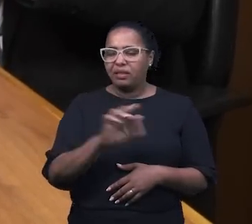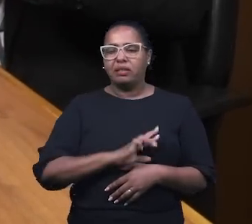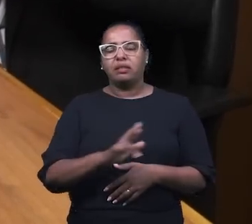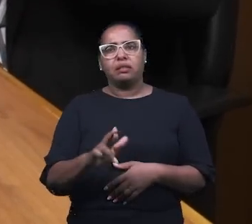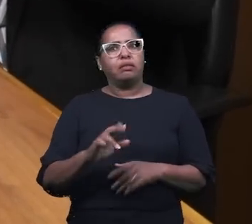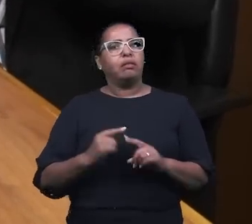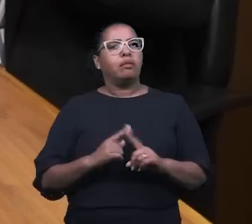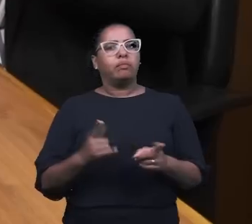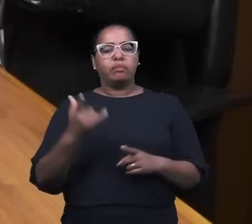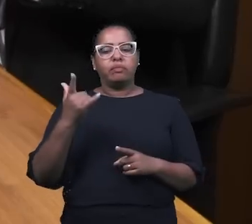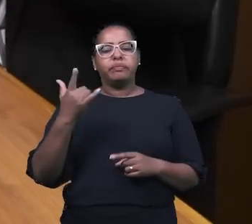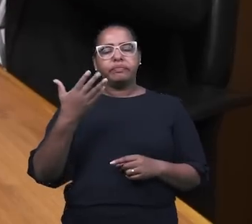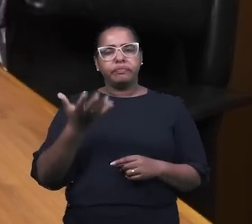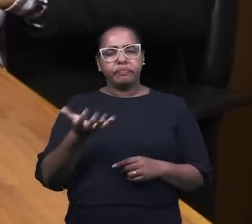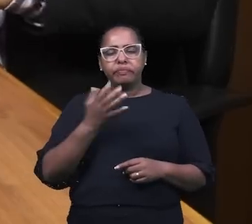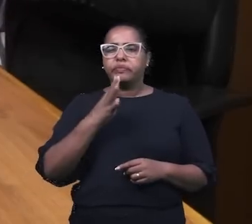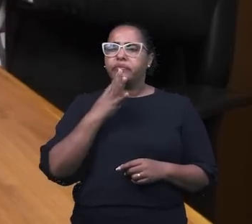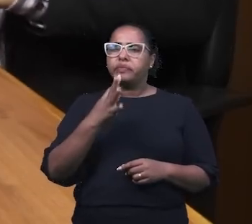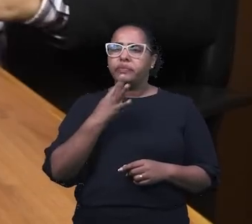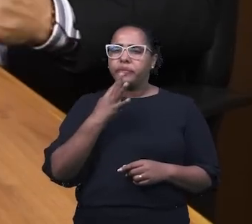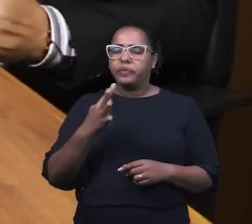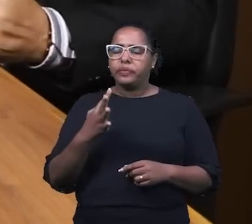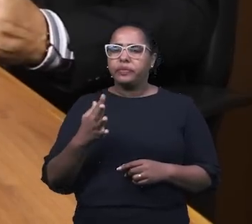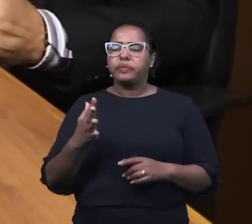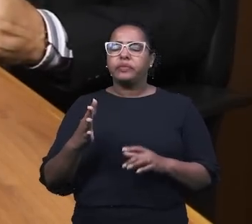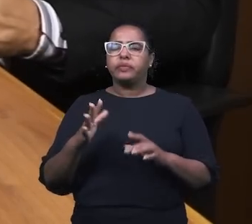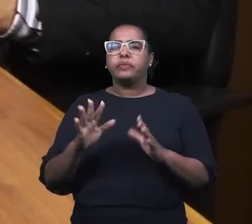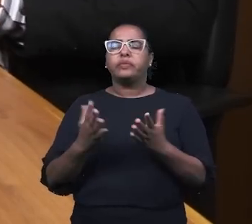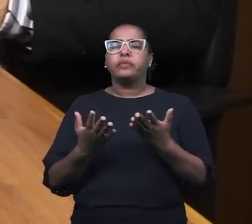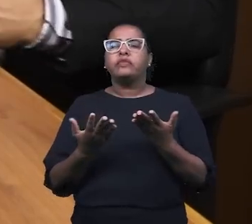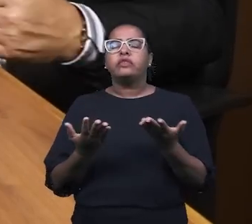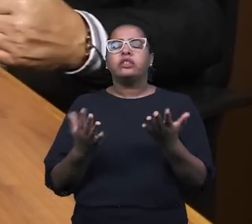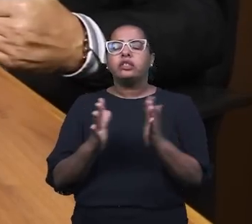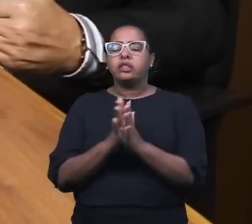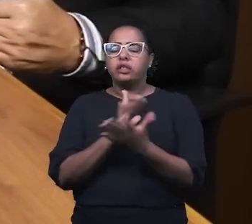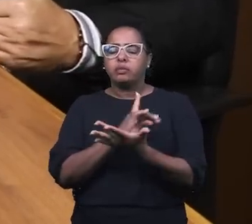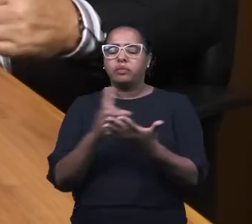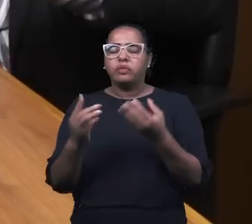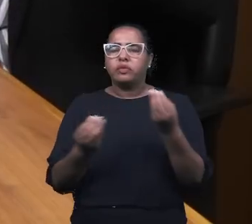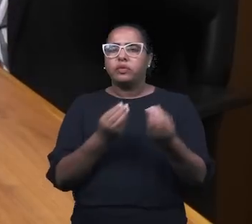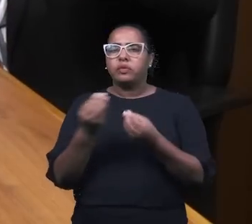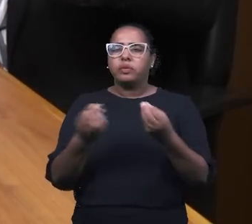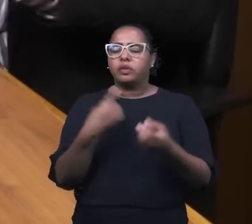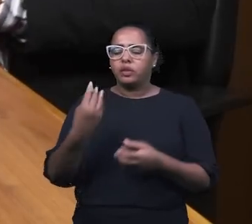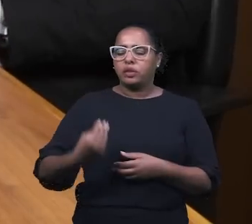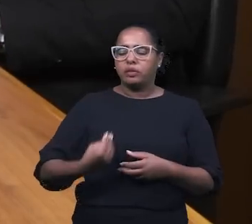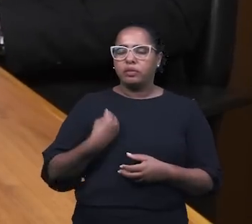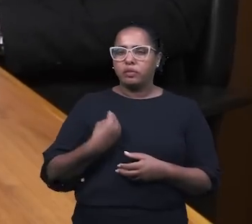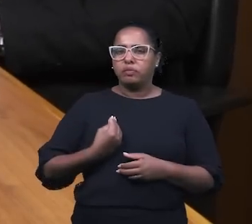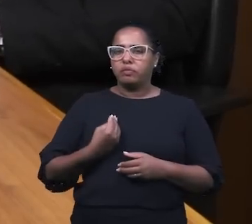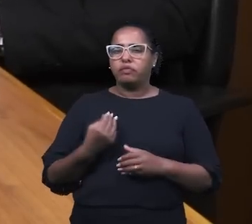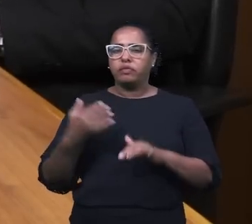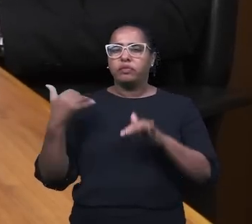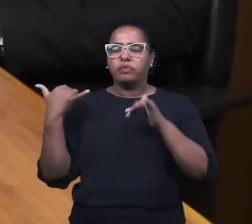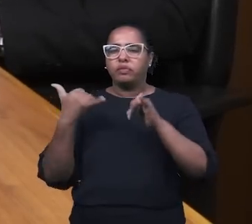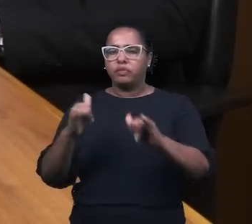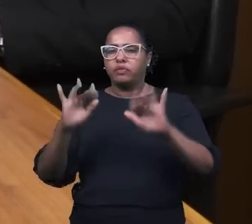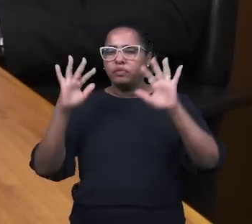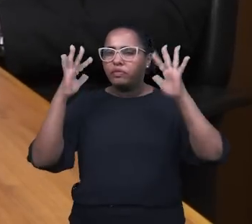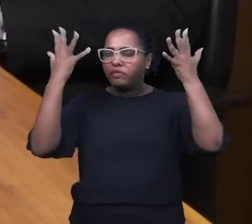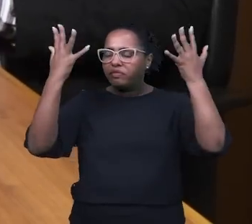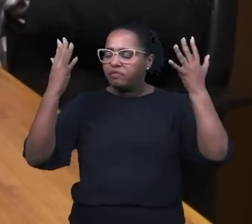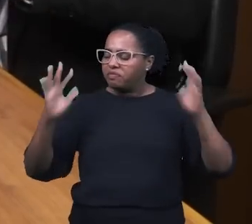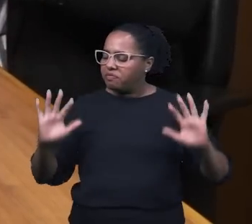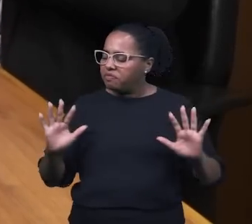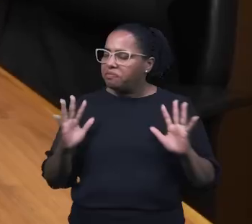saber do ponto de vista bíblico o que é que nós estamos vivendo agora, a explicação do que nós estamos vivendo agora, o Trombetas e Festas é um